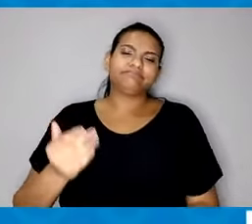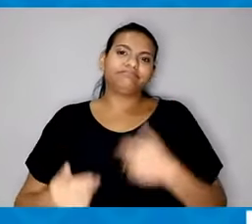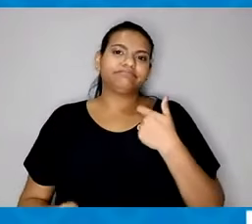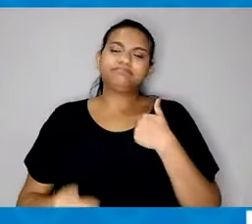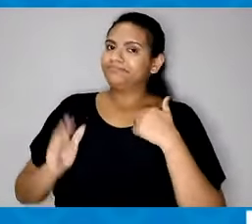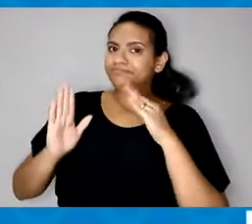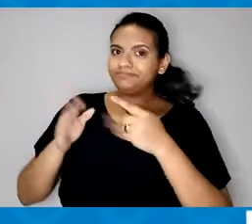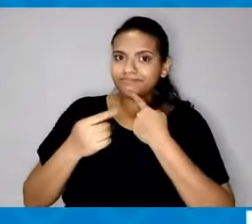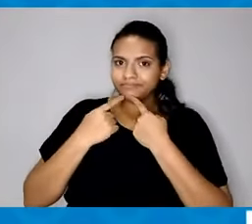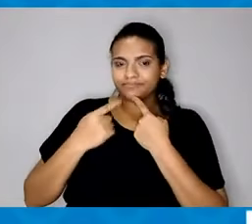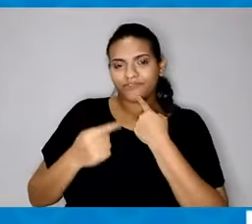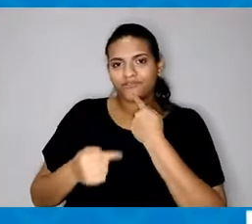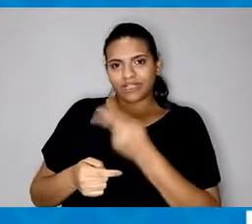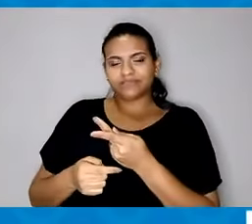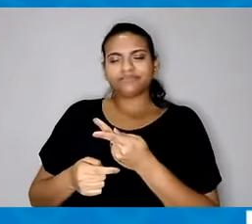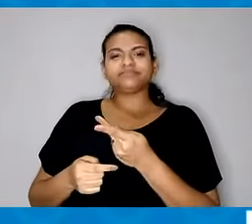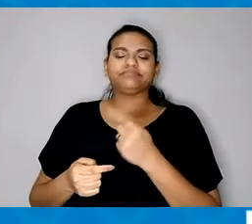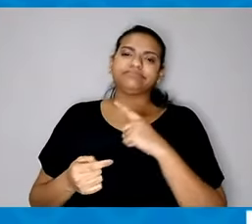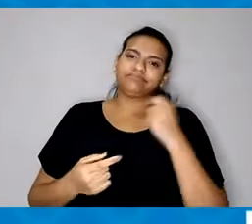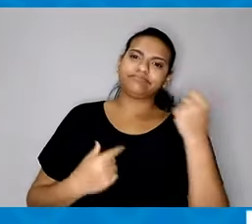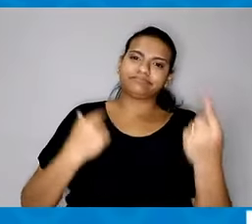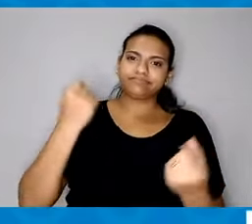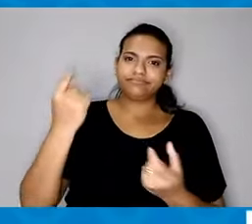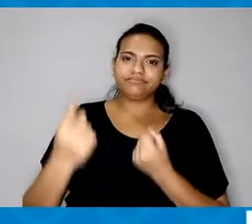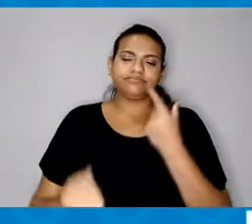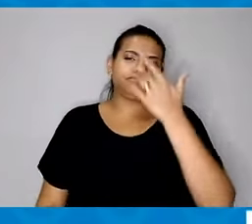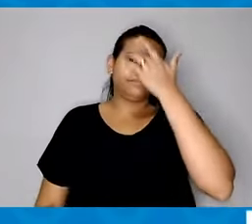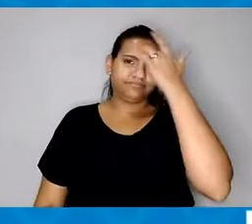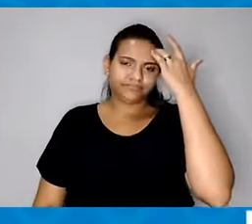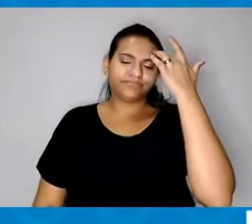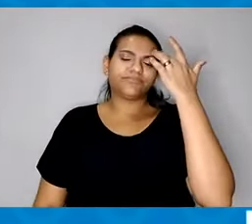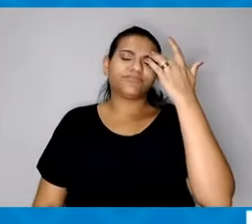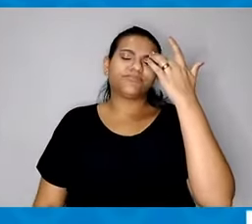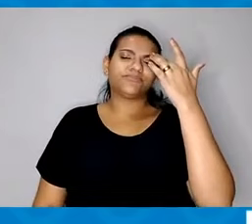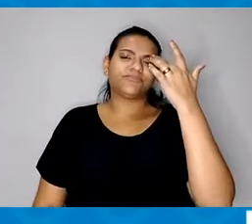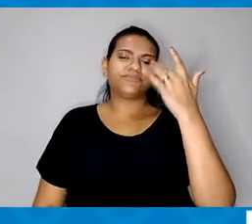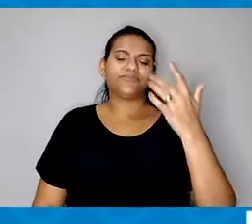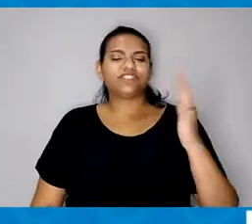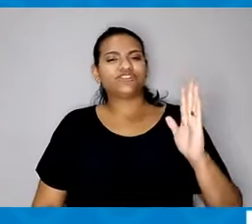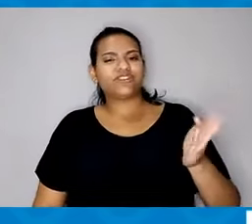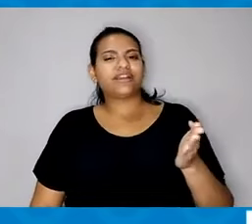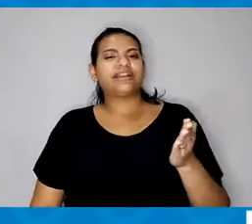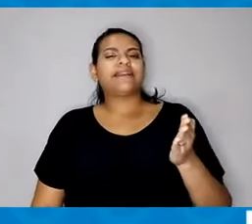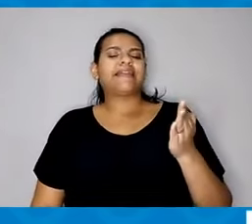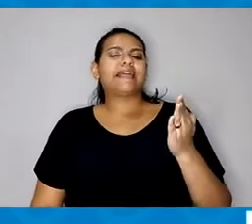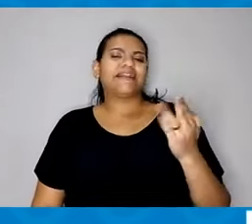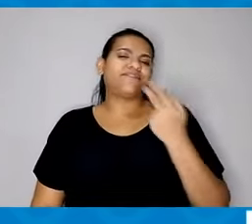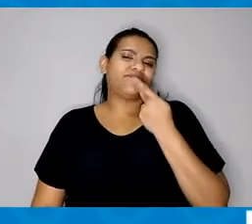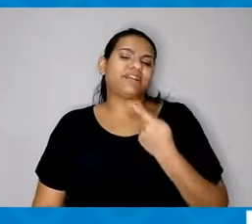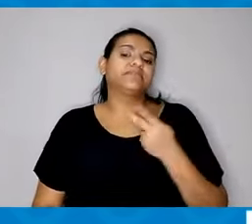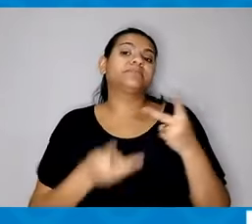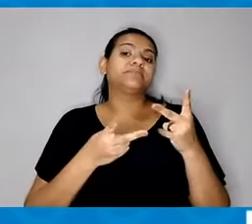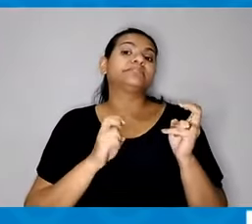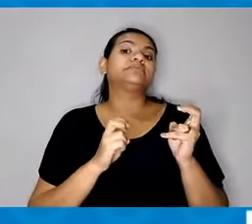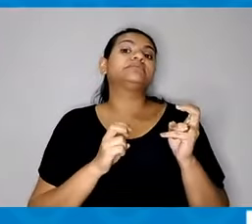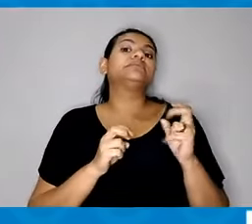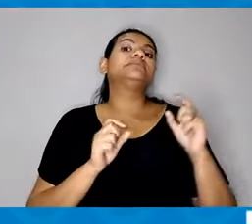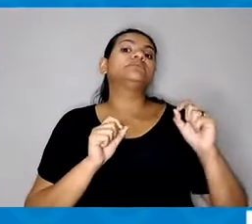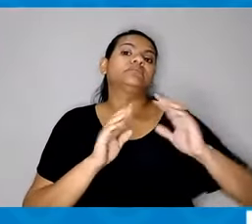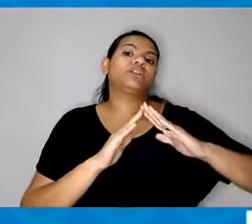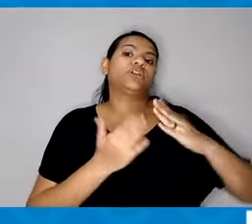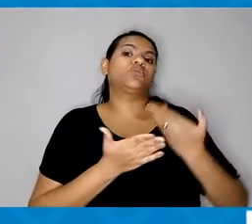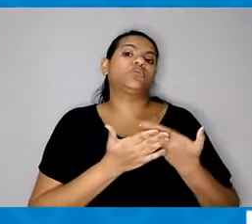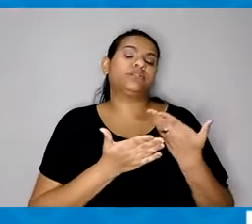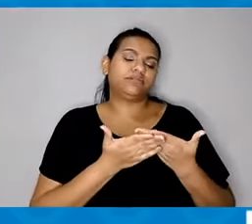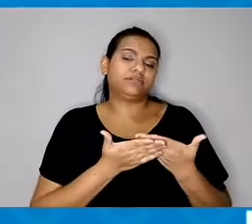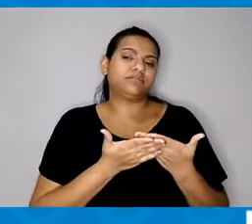contestando muitos dos meus colegas que veem no estudante a centralidade da educação, né?